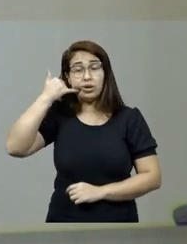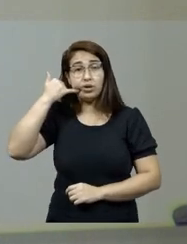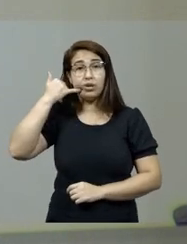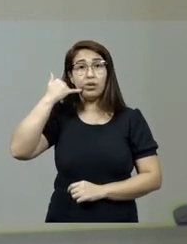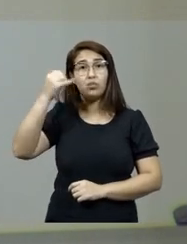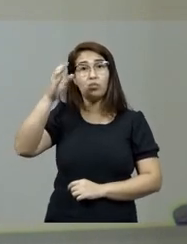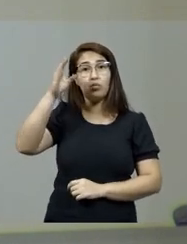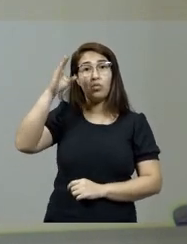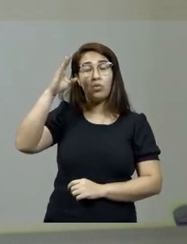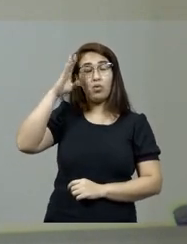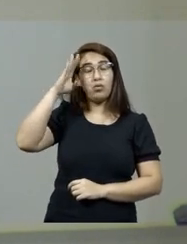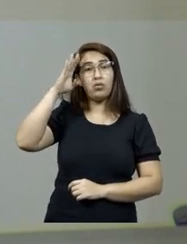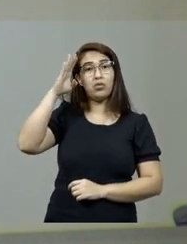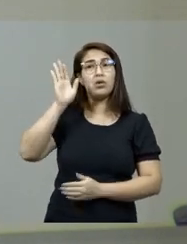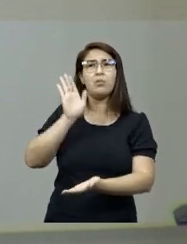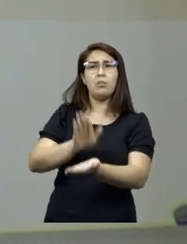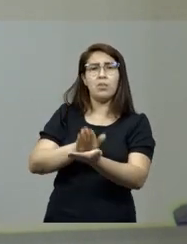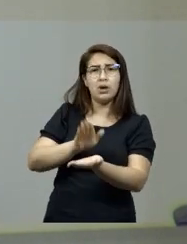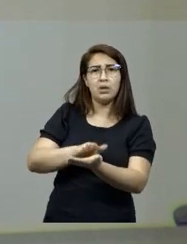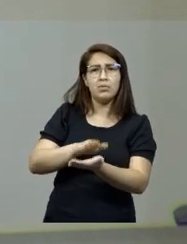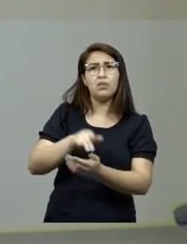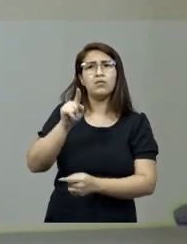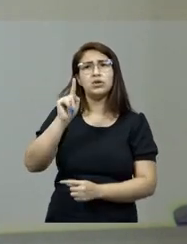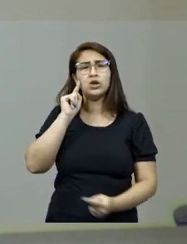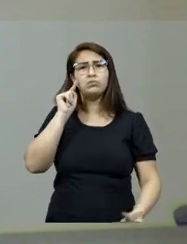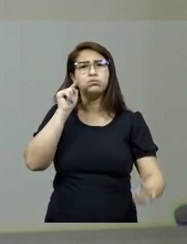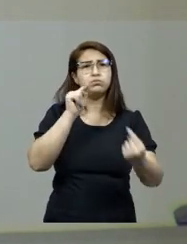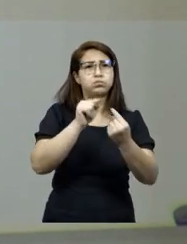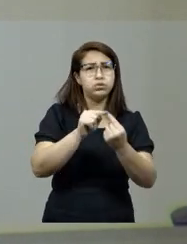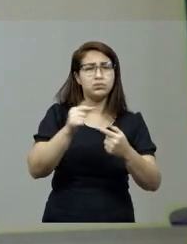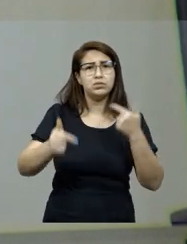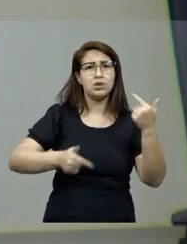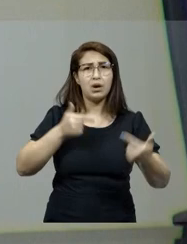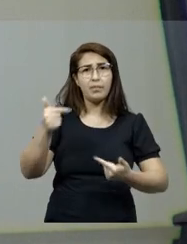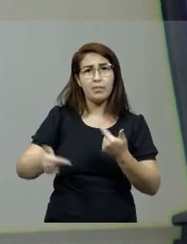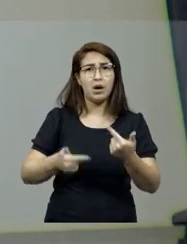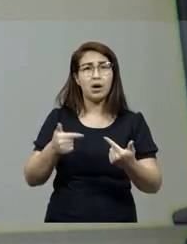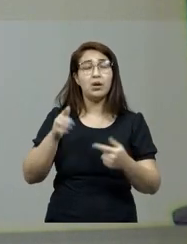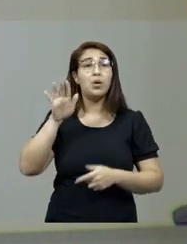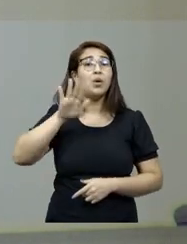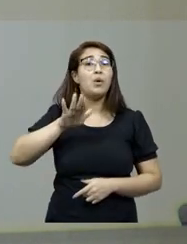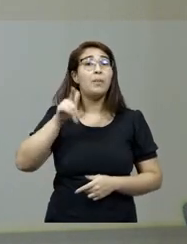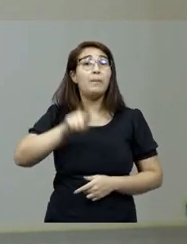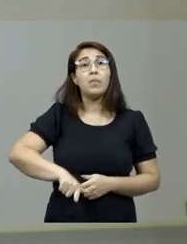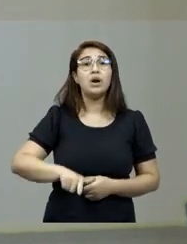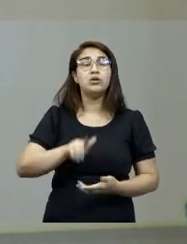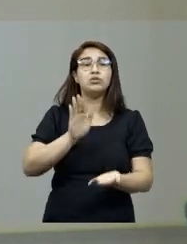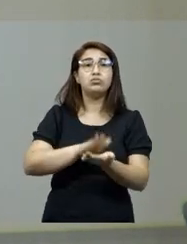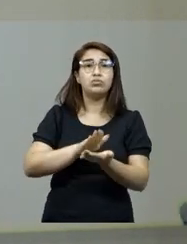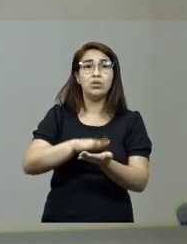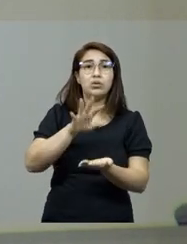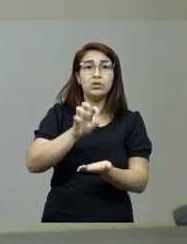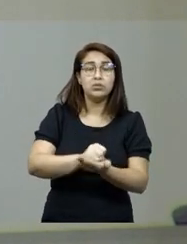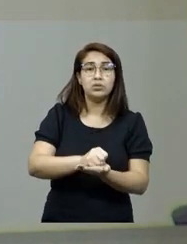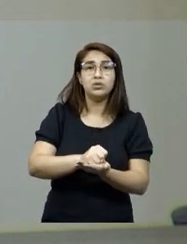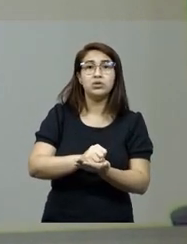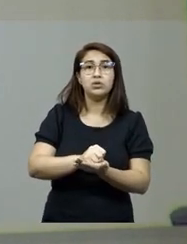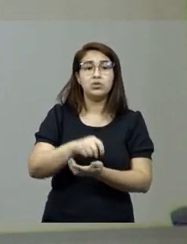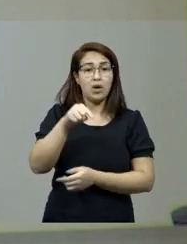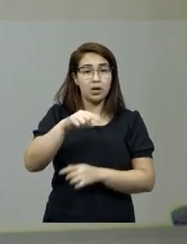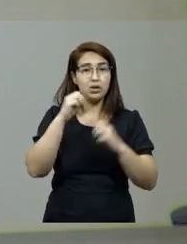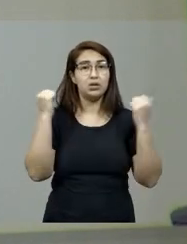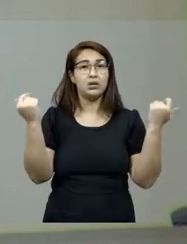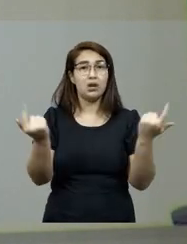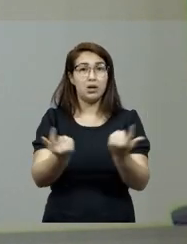e o parabenizei pela missão, e que fique aqui o registro de aplauso deste parlamento